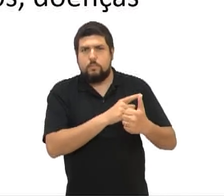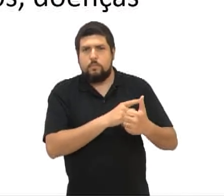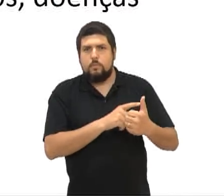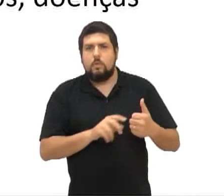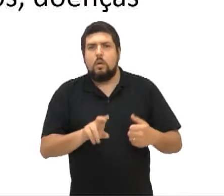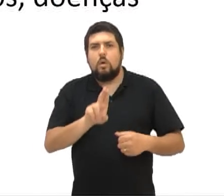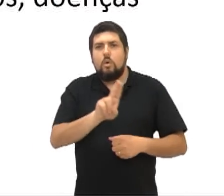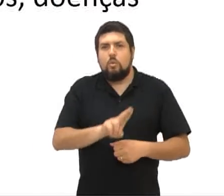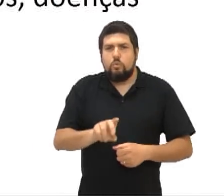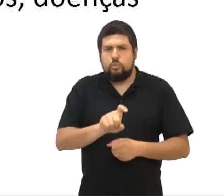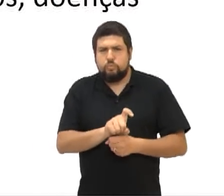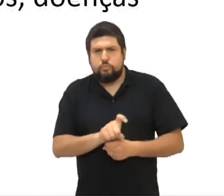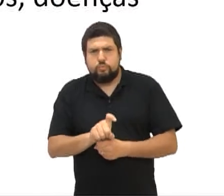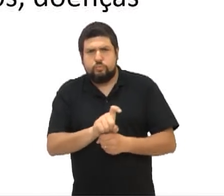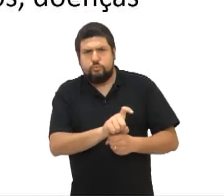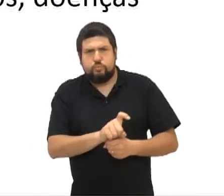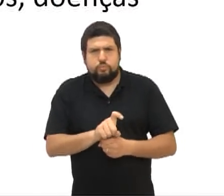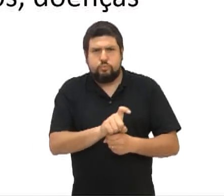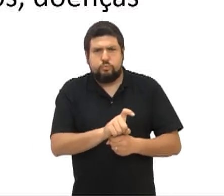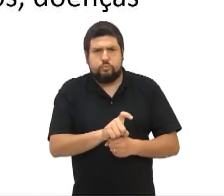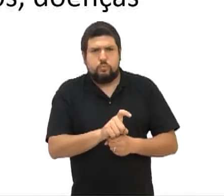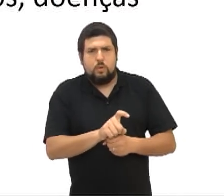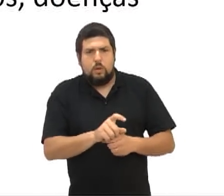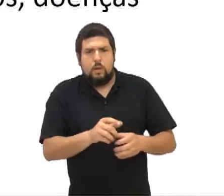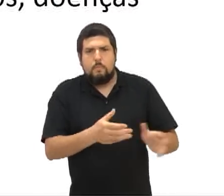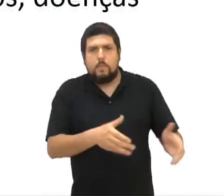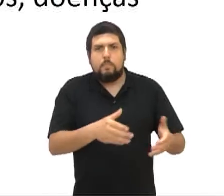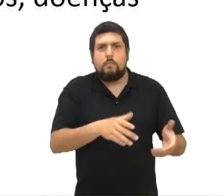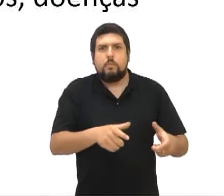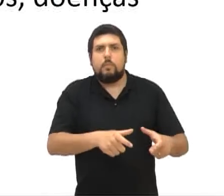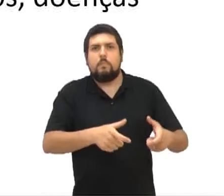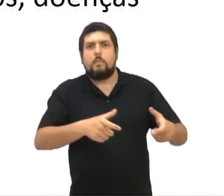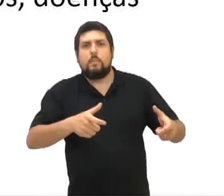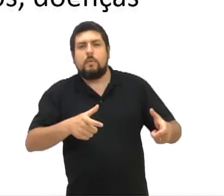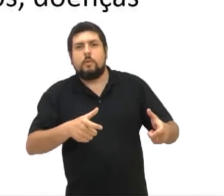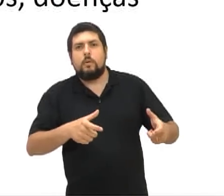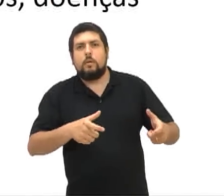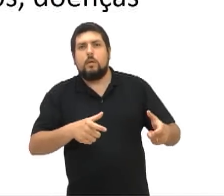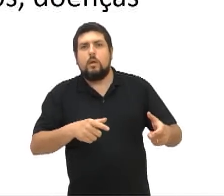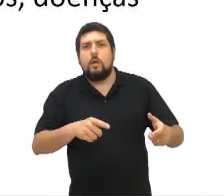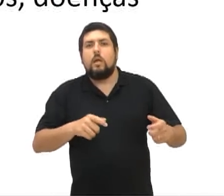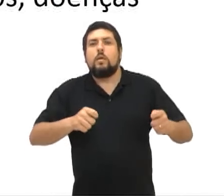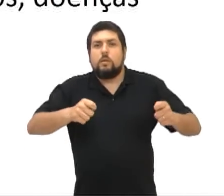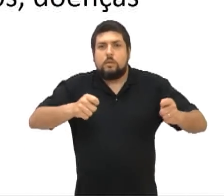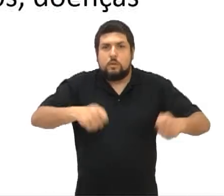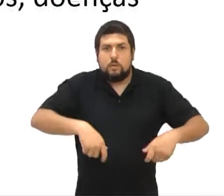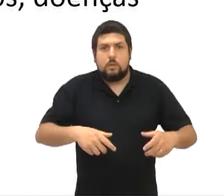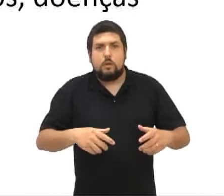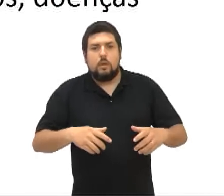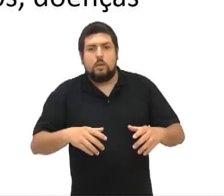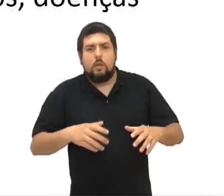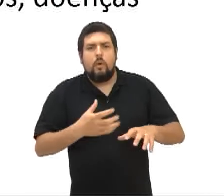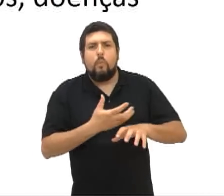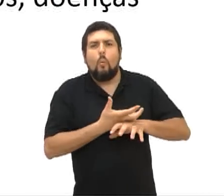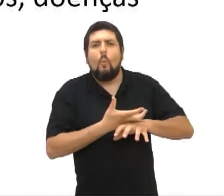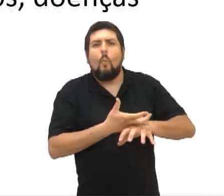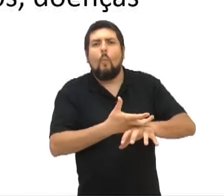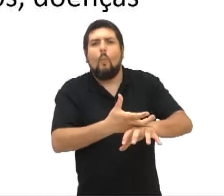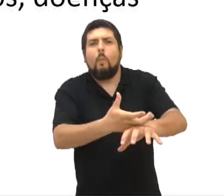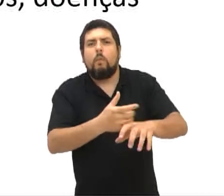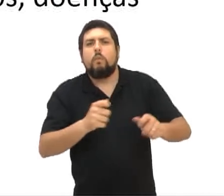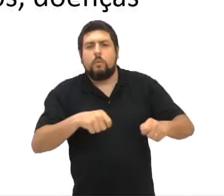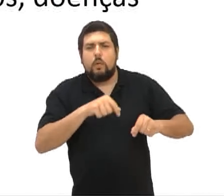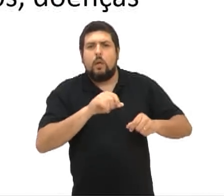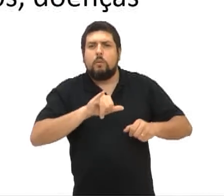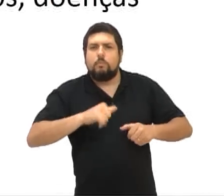dos agrotóxicos aumenta a produtividade por hectare e possibilita reduzir as áreas desmatadas para